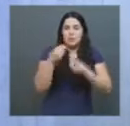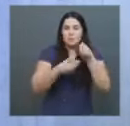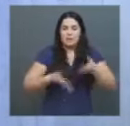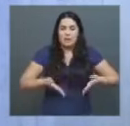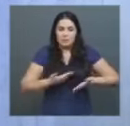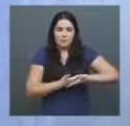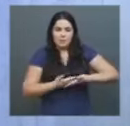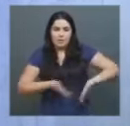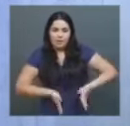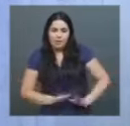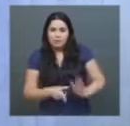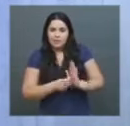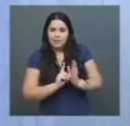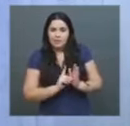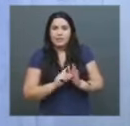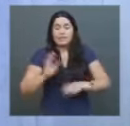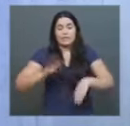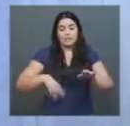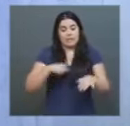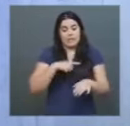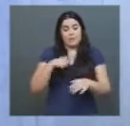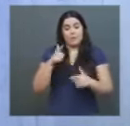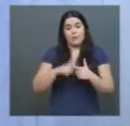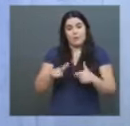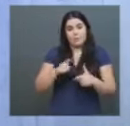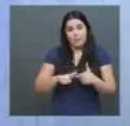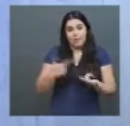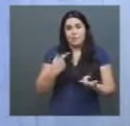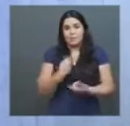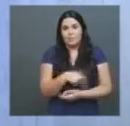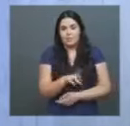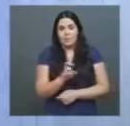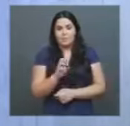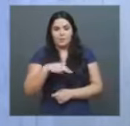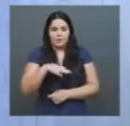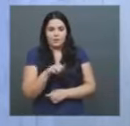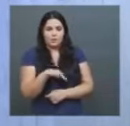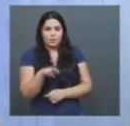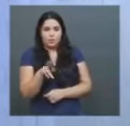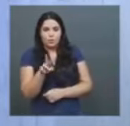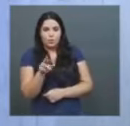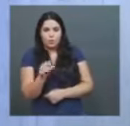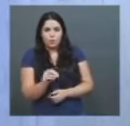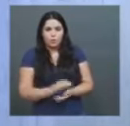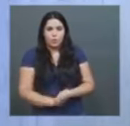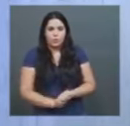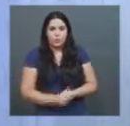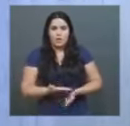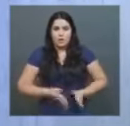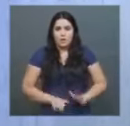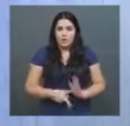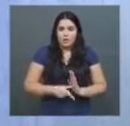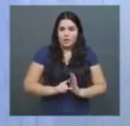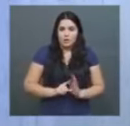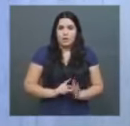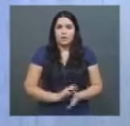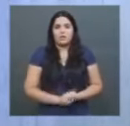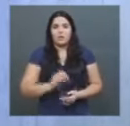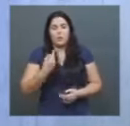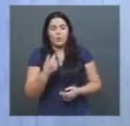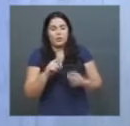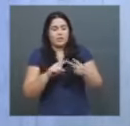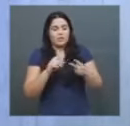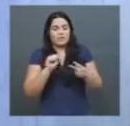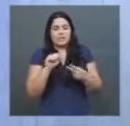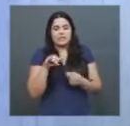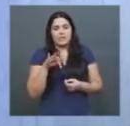com algum risco para a saúde, como por exemplo um prematuro, né? um recém-nascido exposto a sífilis, a toxoplasmose,